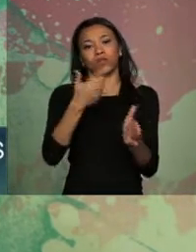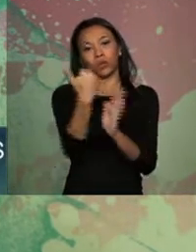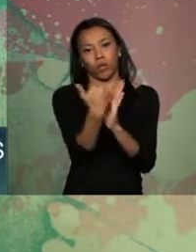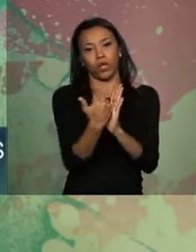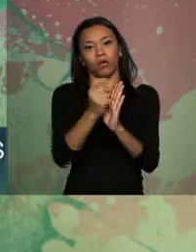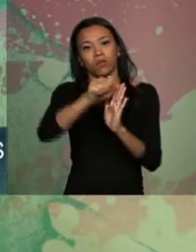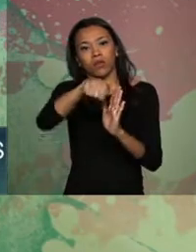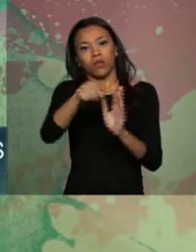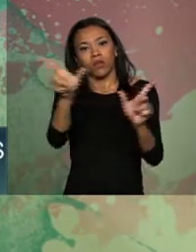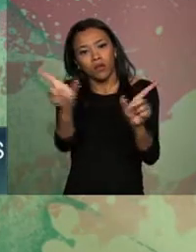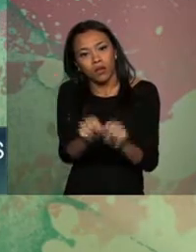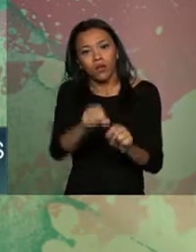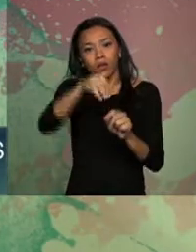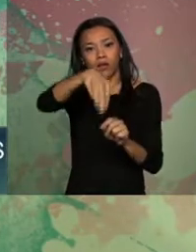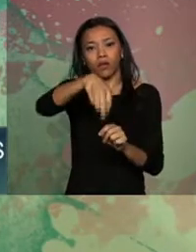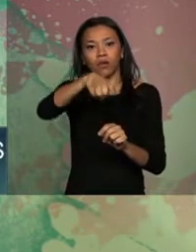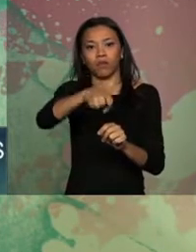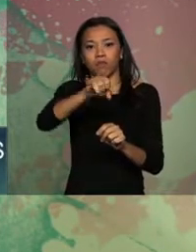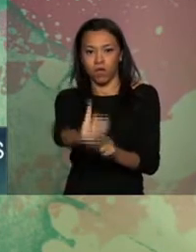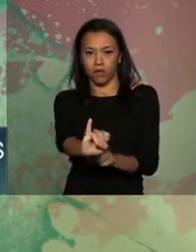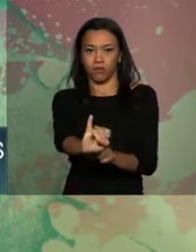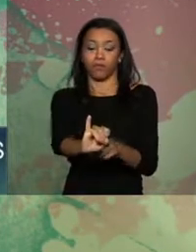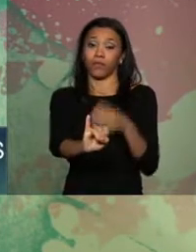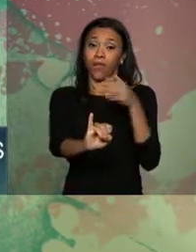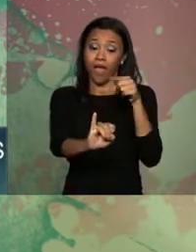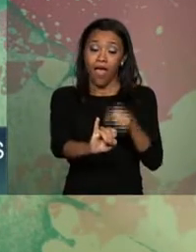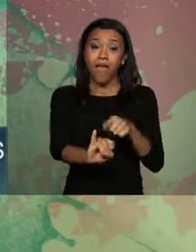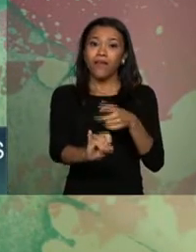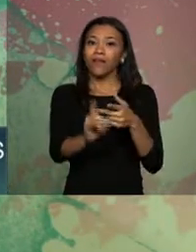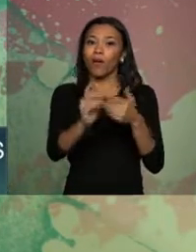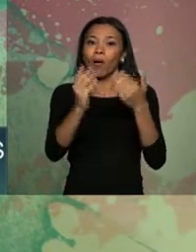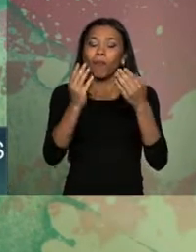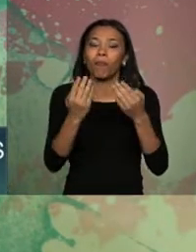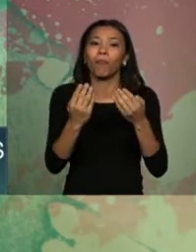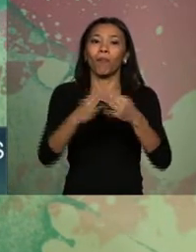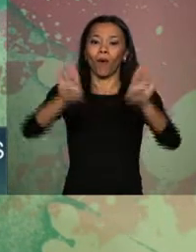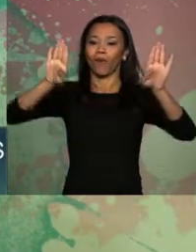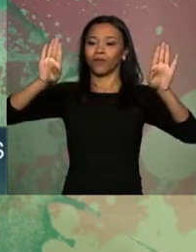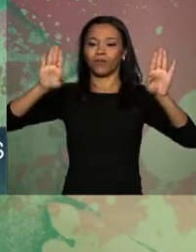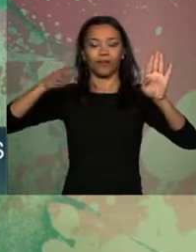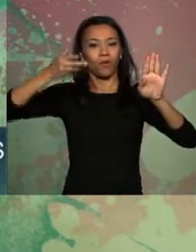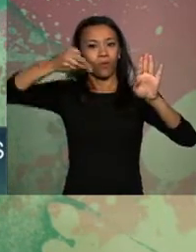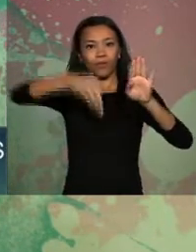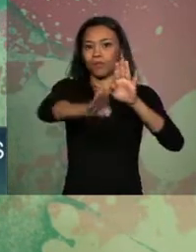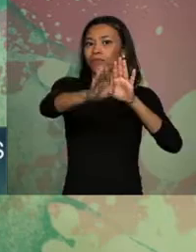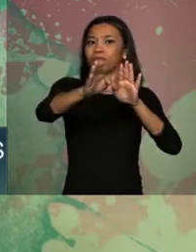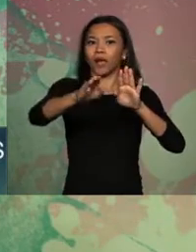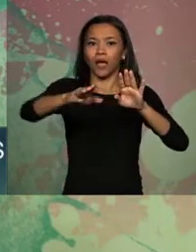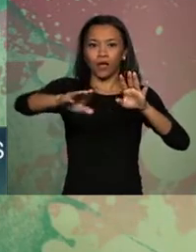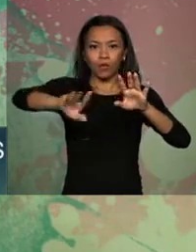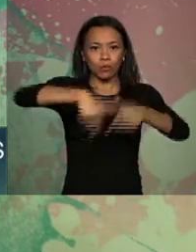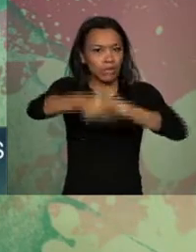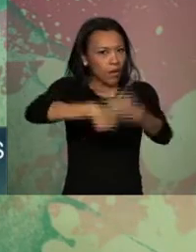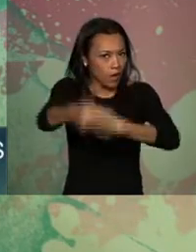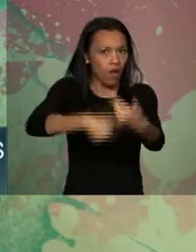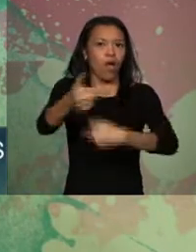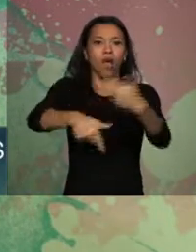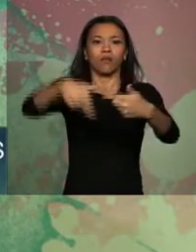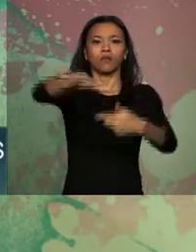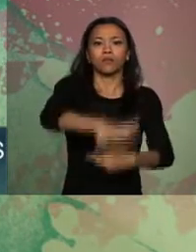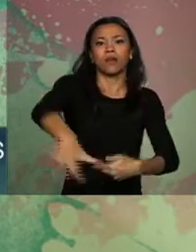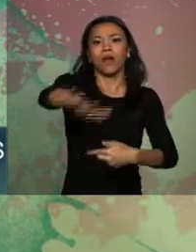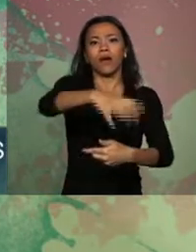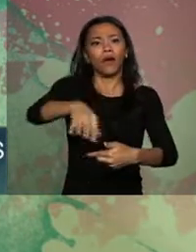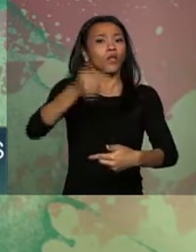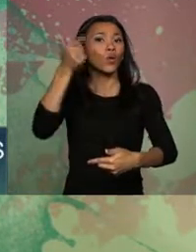de fato, uma entrada, uma porta de entrada para atividade econômica, para ter